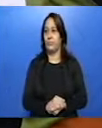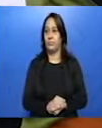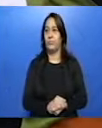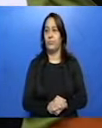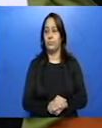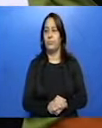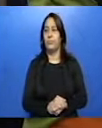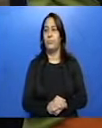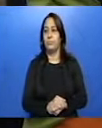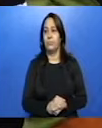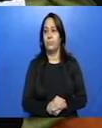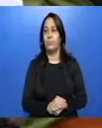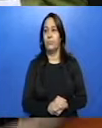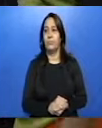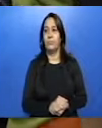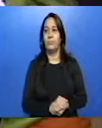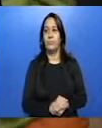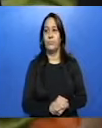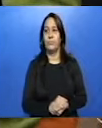RR.